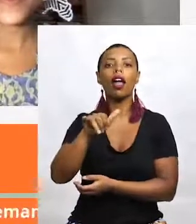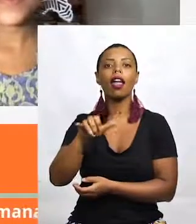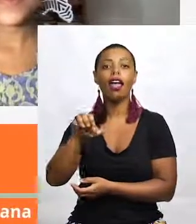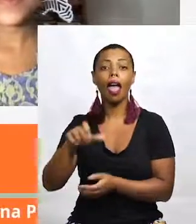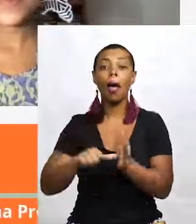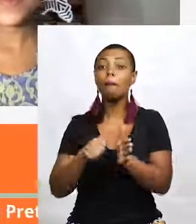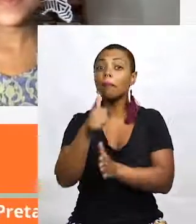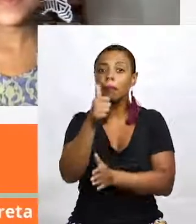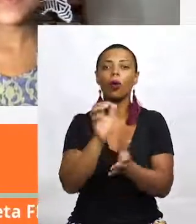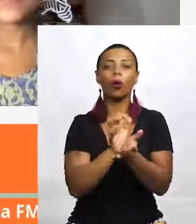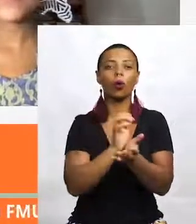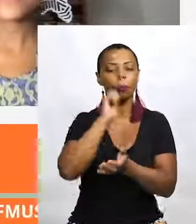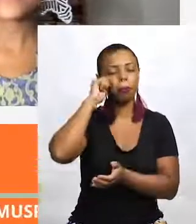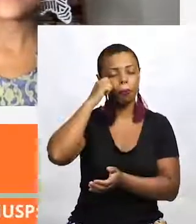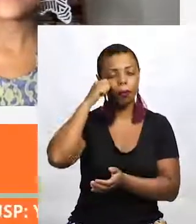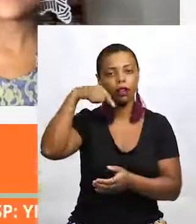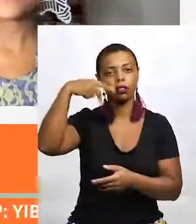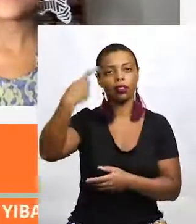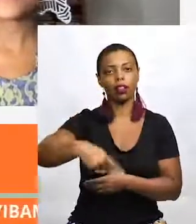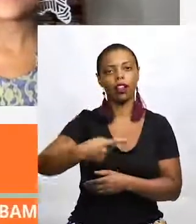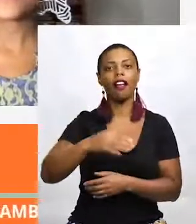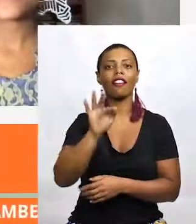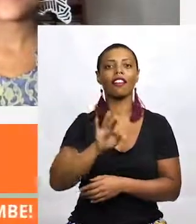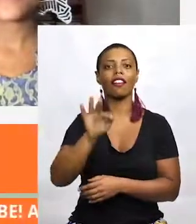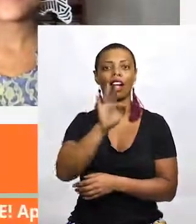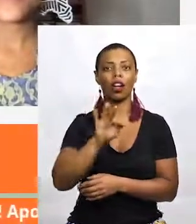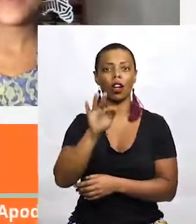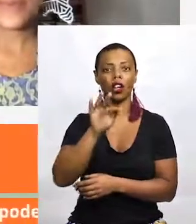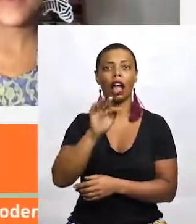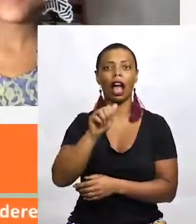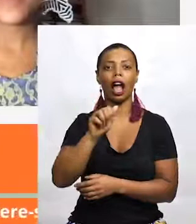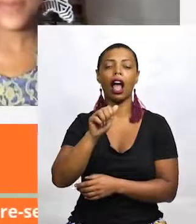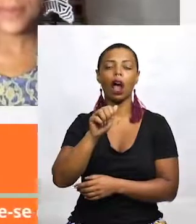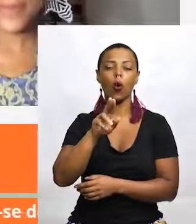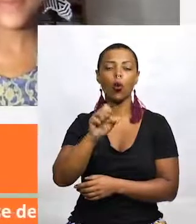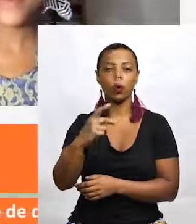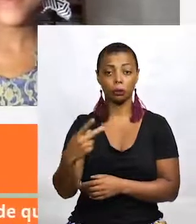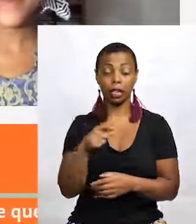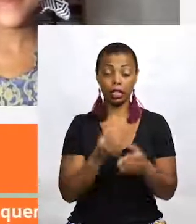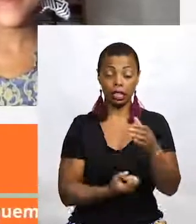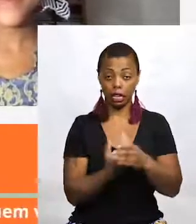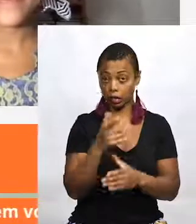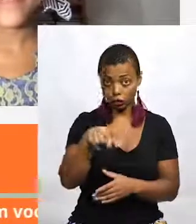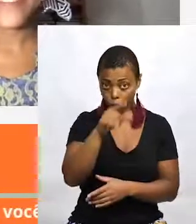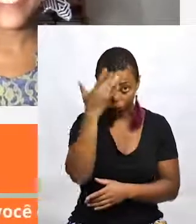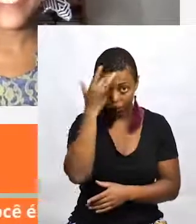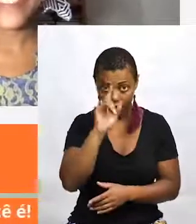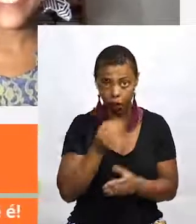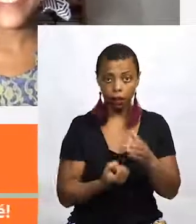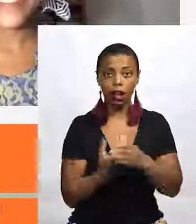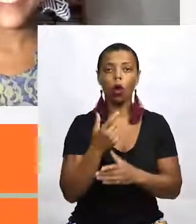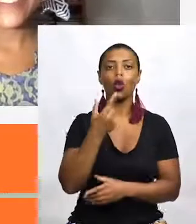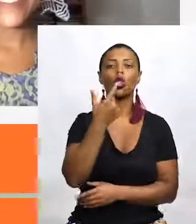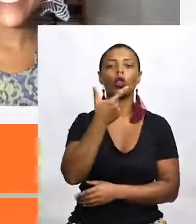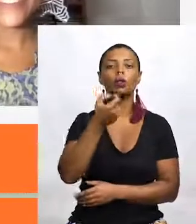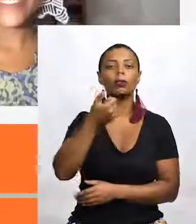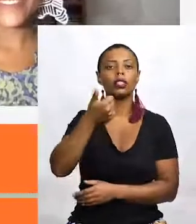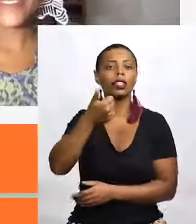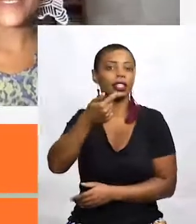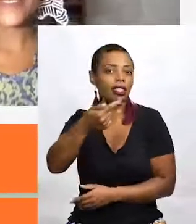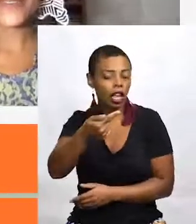não sabe, o coletivo ele foi criado em agosto de 2017, com o intuito de receber todos os alunos